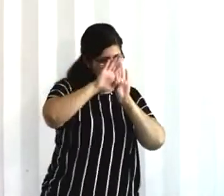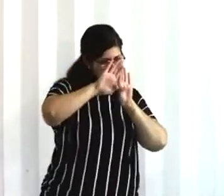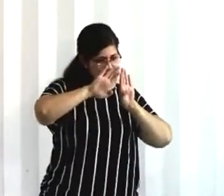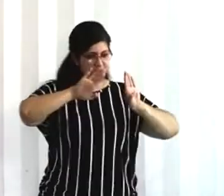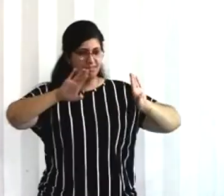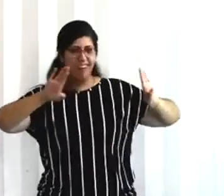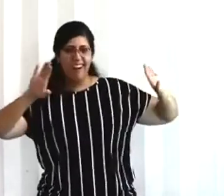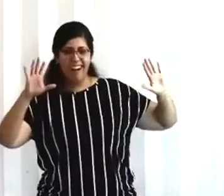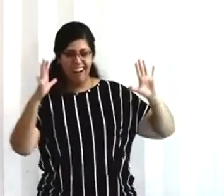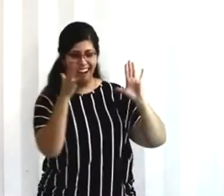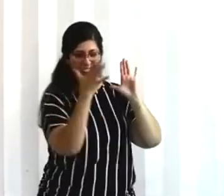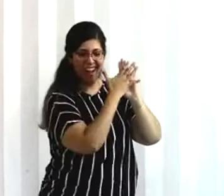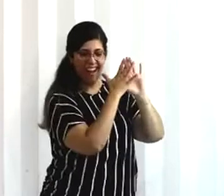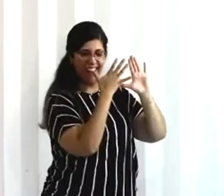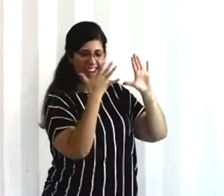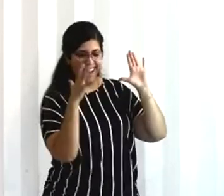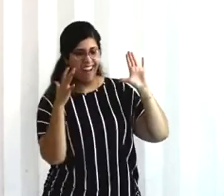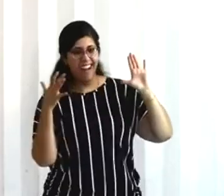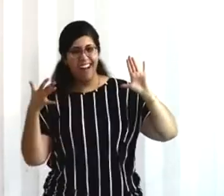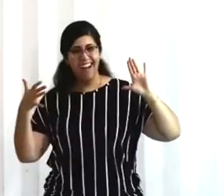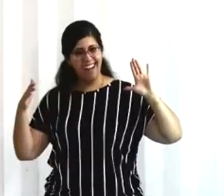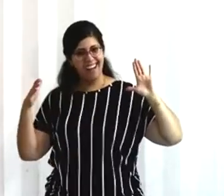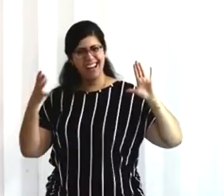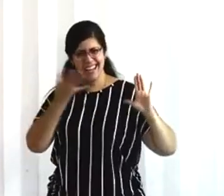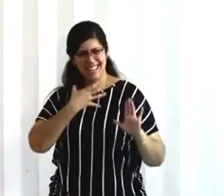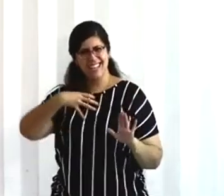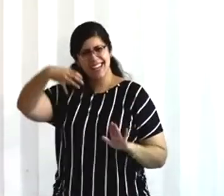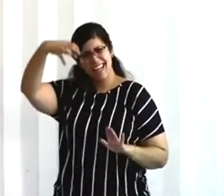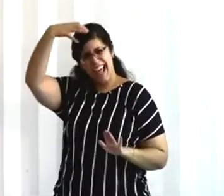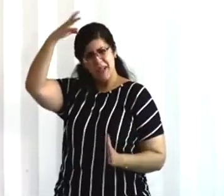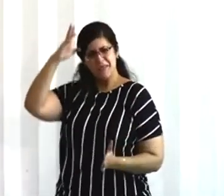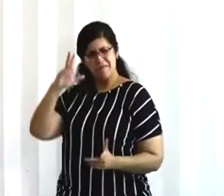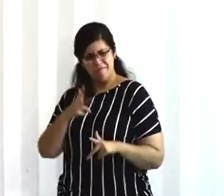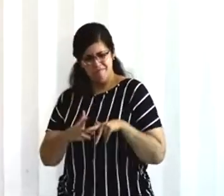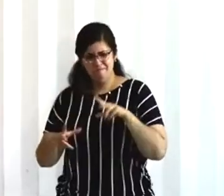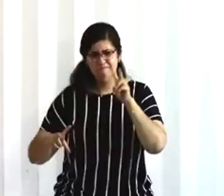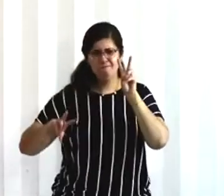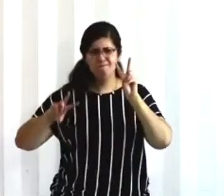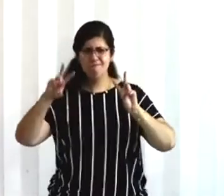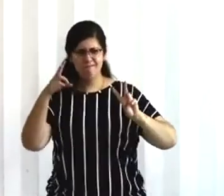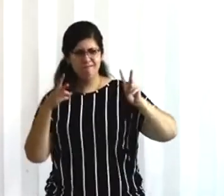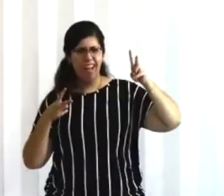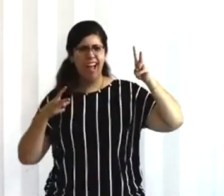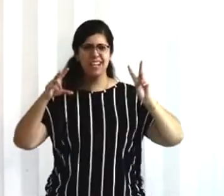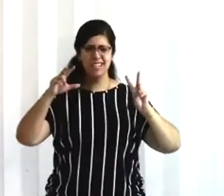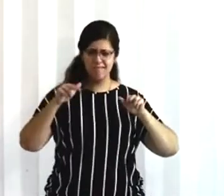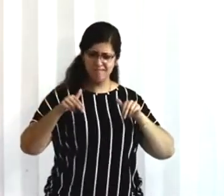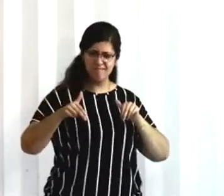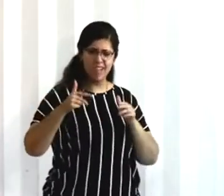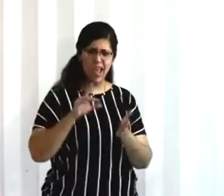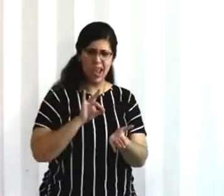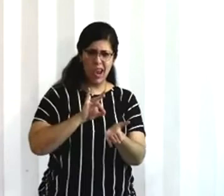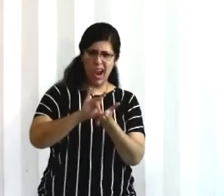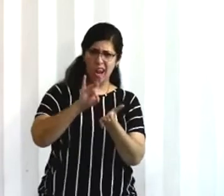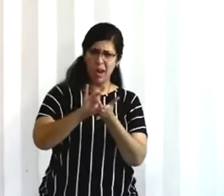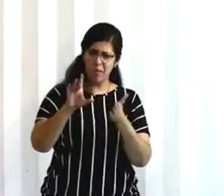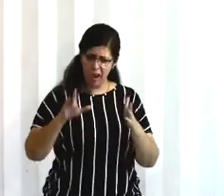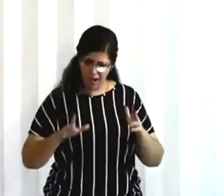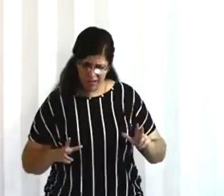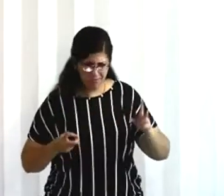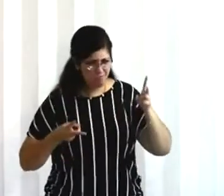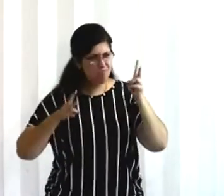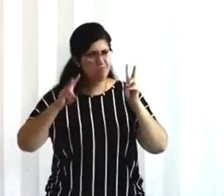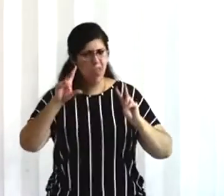é do rei que vence os seus inimigos e estabelece no coração dos homens a verdadeira luz